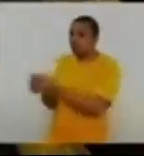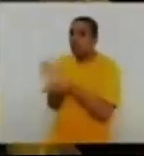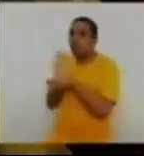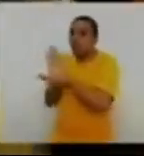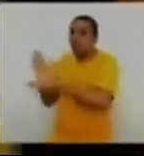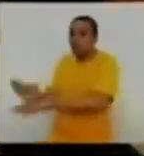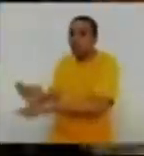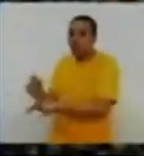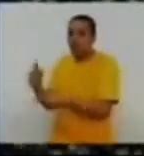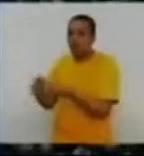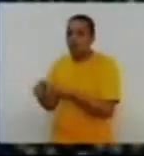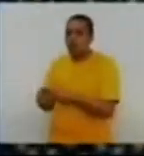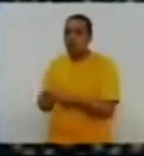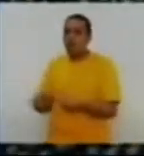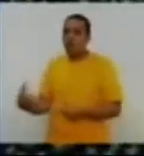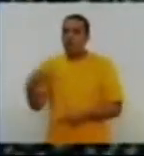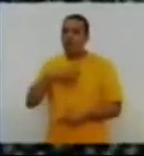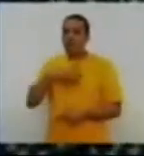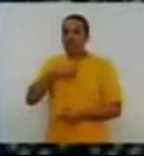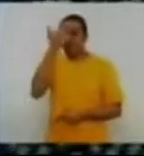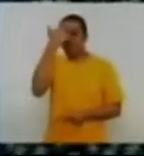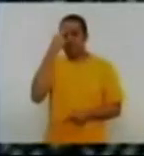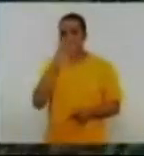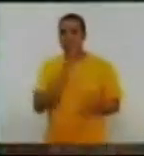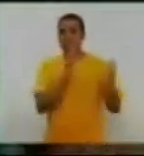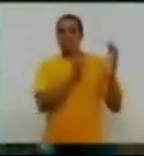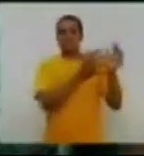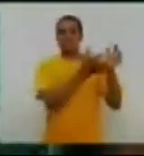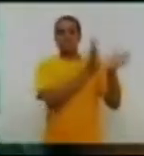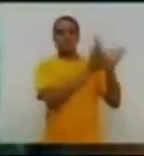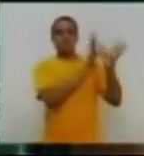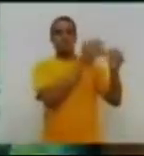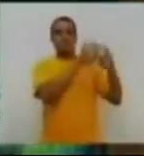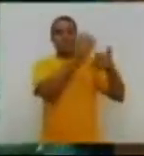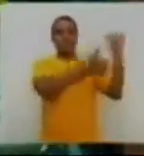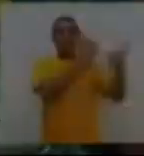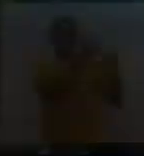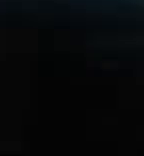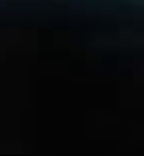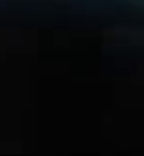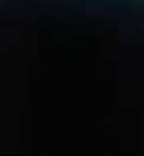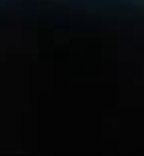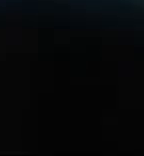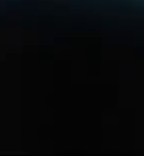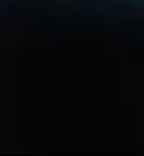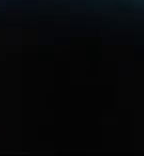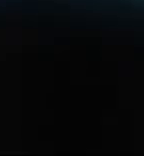ajudar, para que ele não se sinta como uma criança excluída.